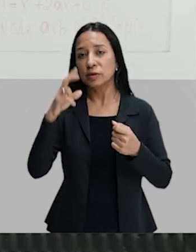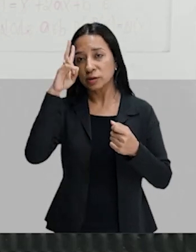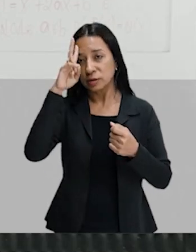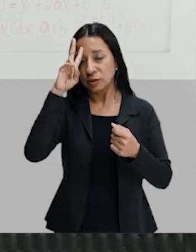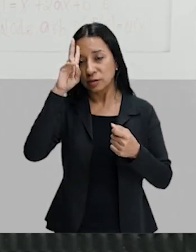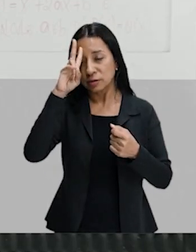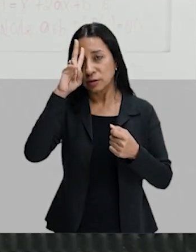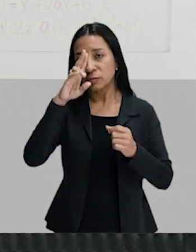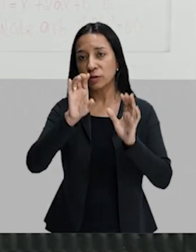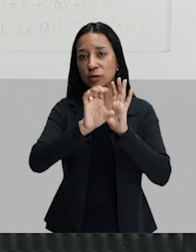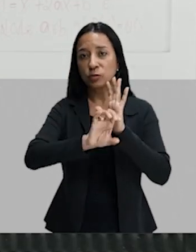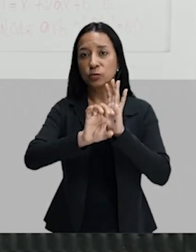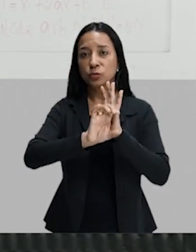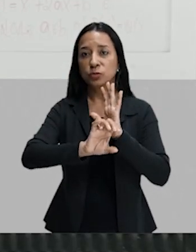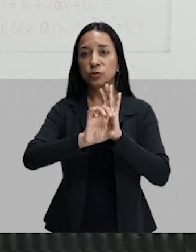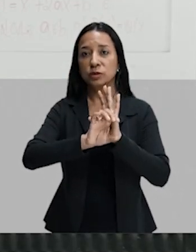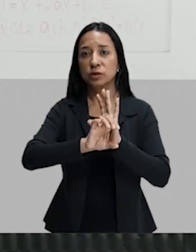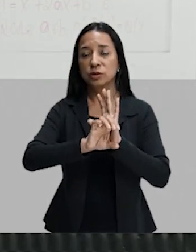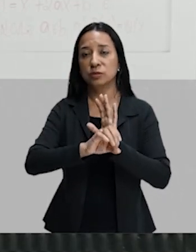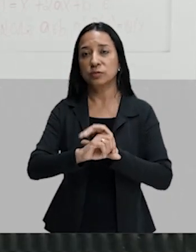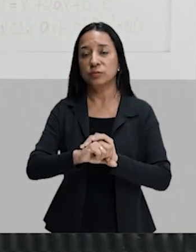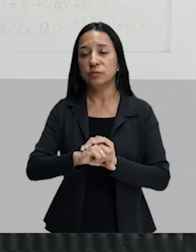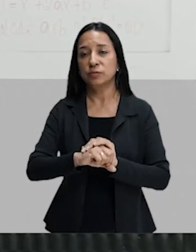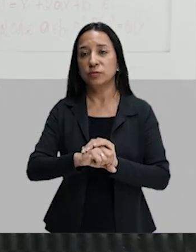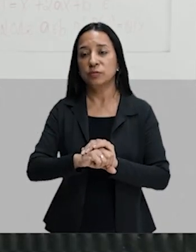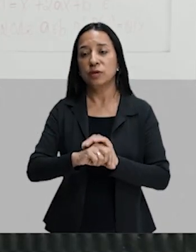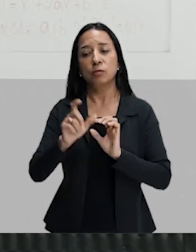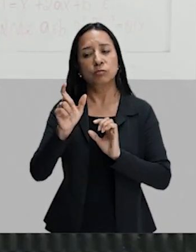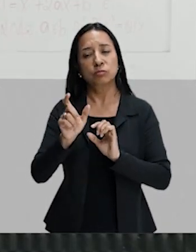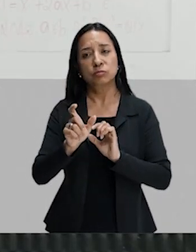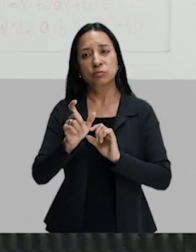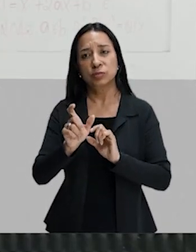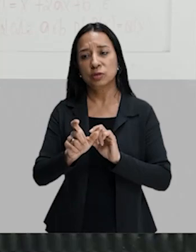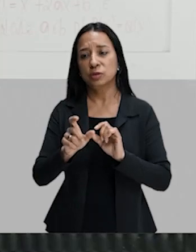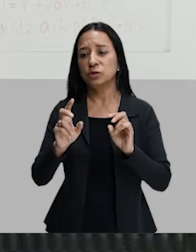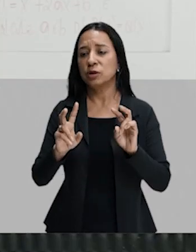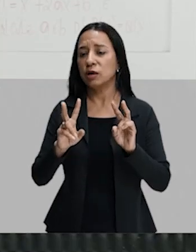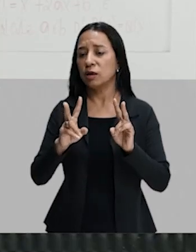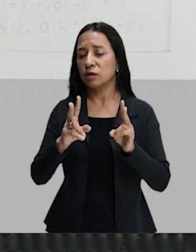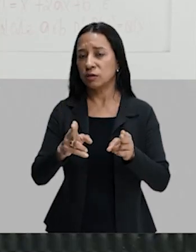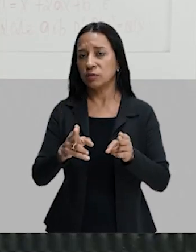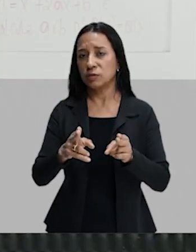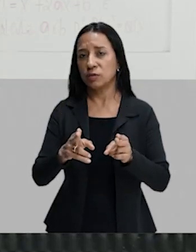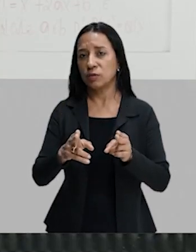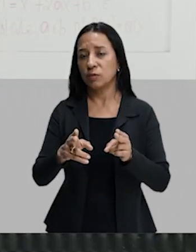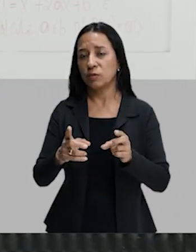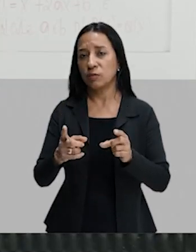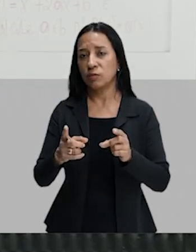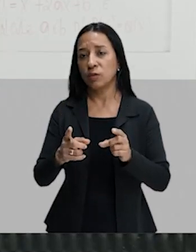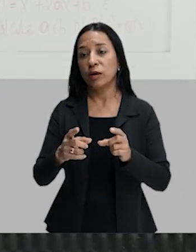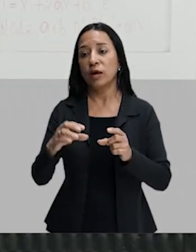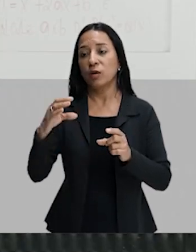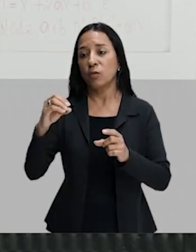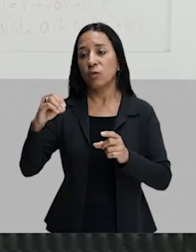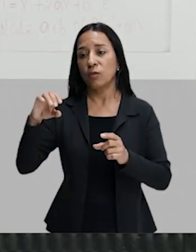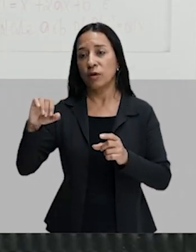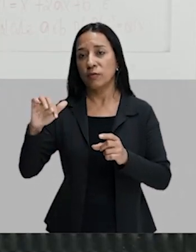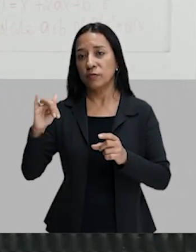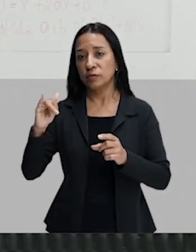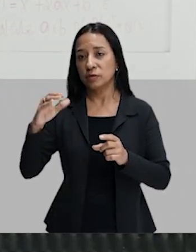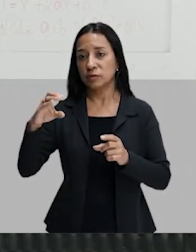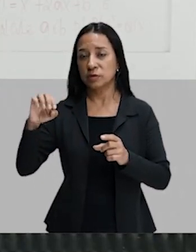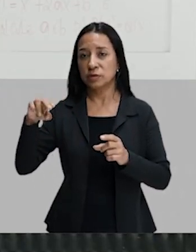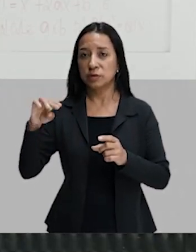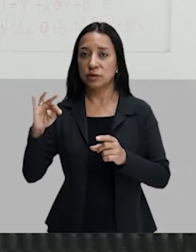conceito. Para que eles sejam idênticos, o que tem que acontecer? Os coeficientes têm que ser iguais. Tá?